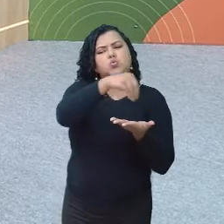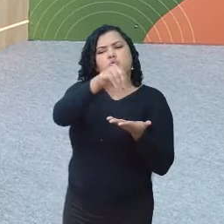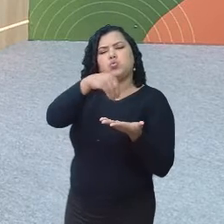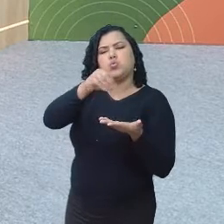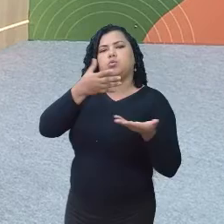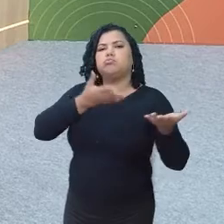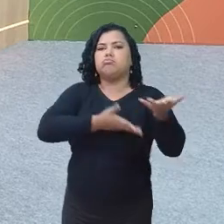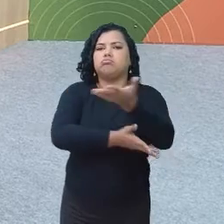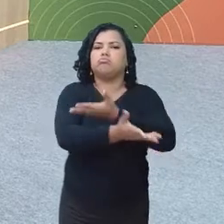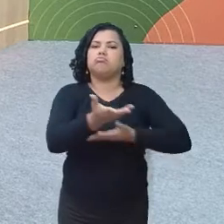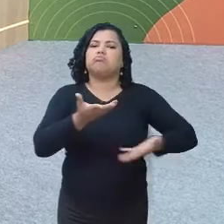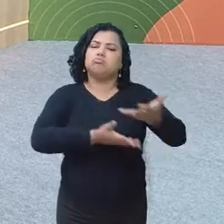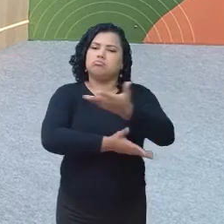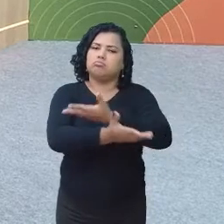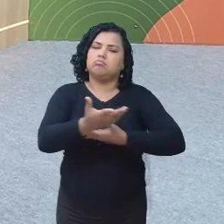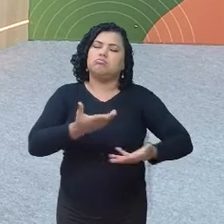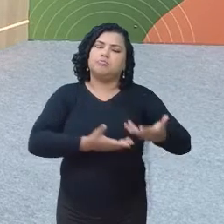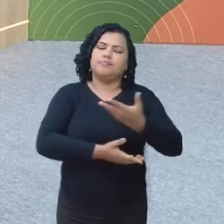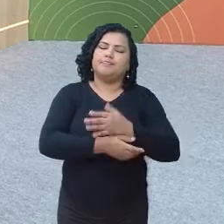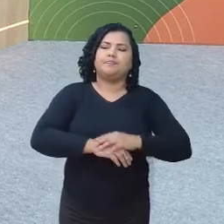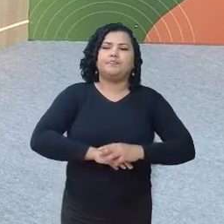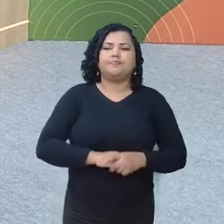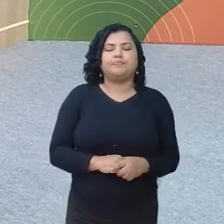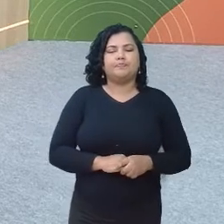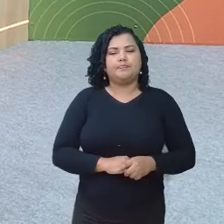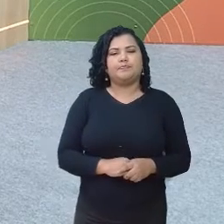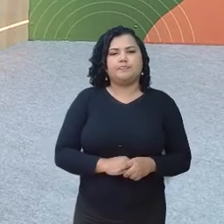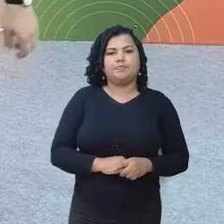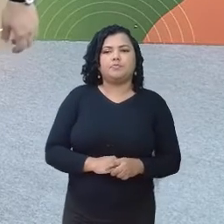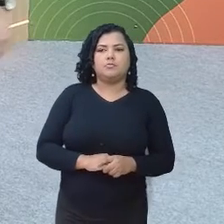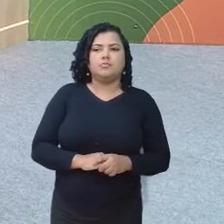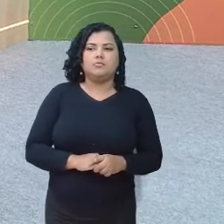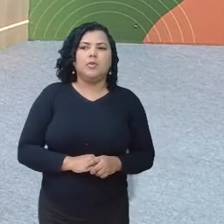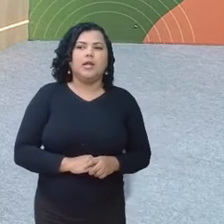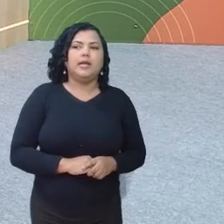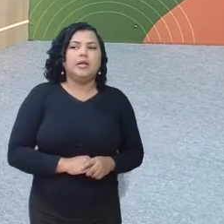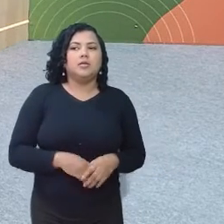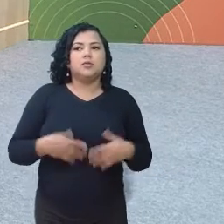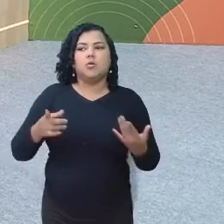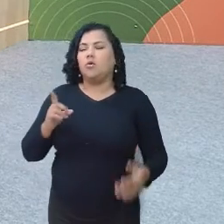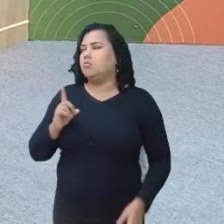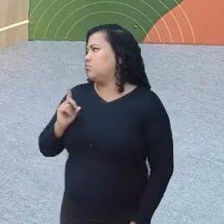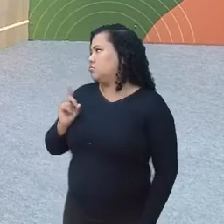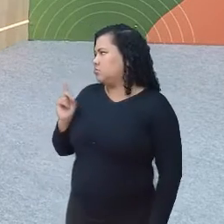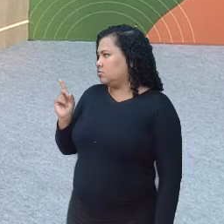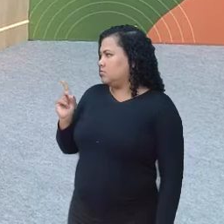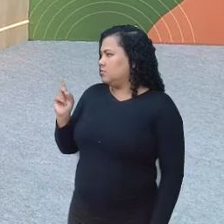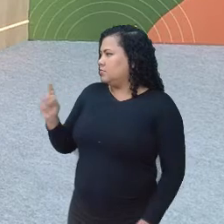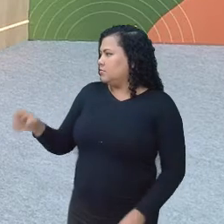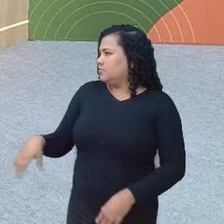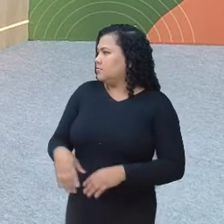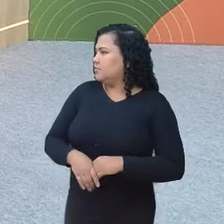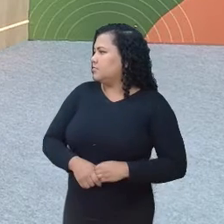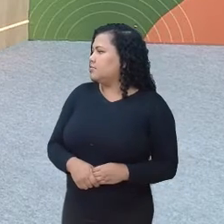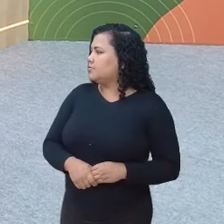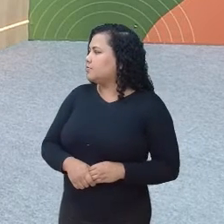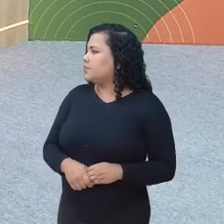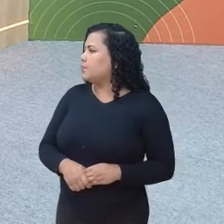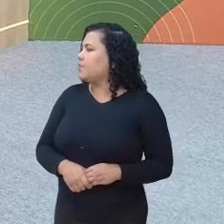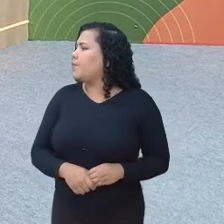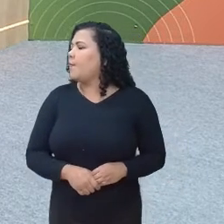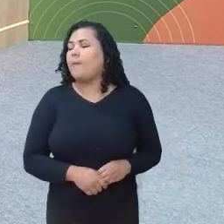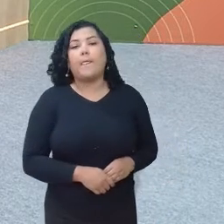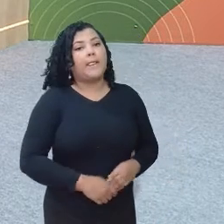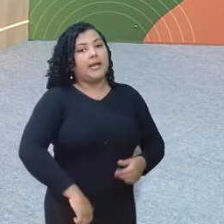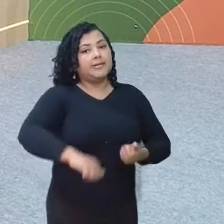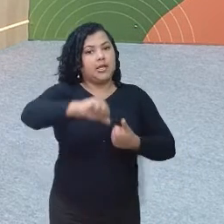seja, faziam a venda, né, desse produto, né? Então, aqui, ó, mais uma vez, a gente tem um mapa aqui é